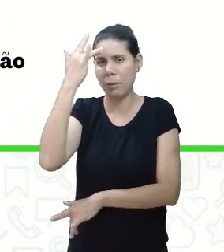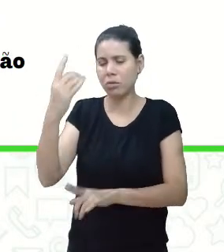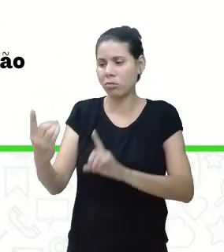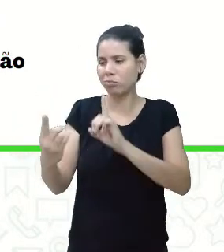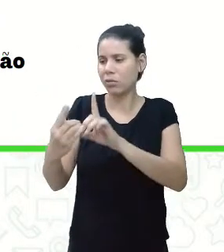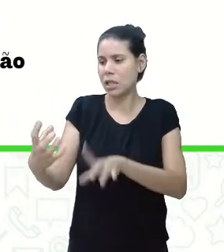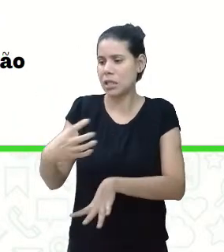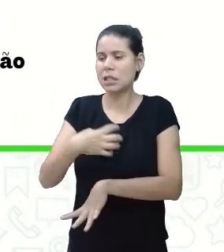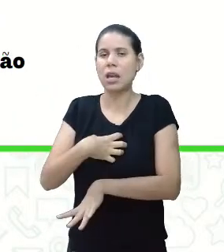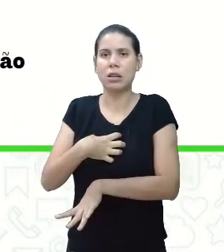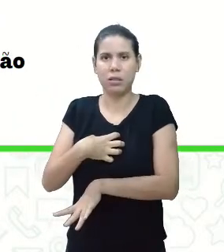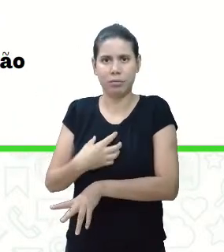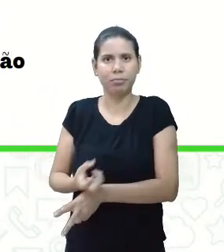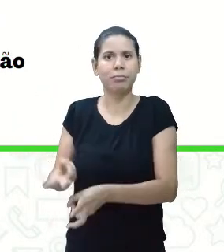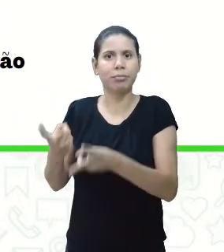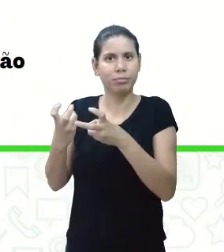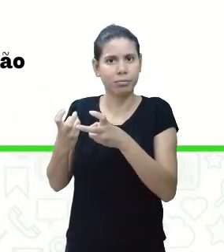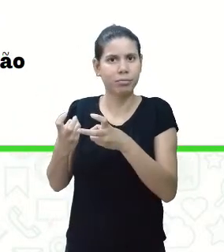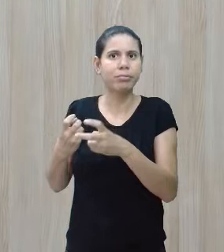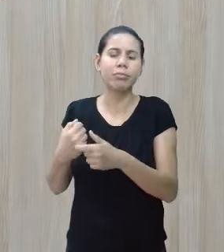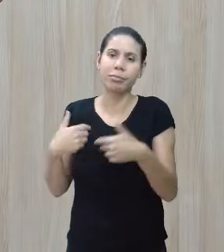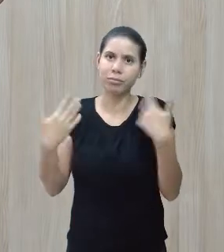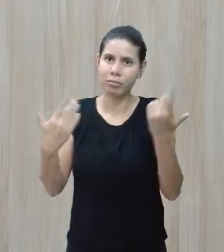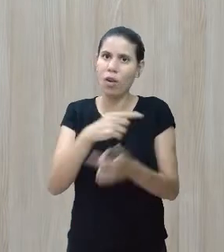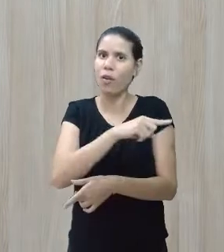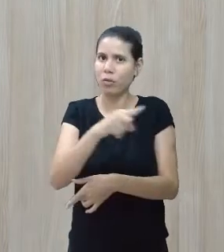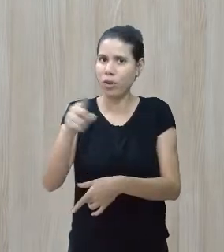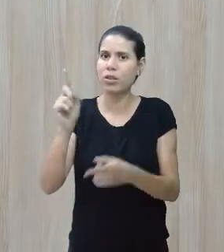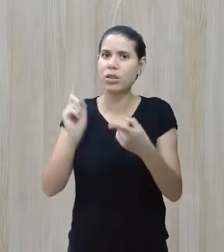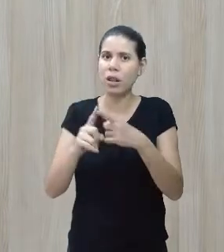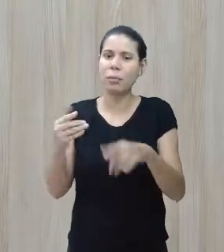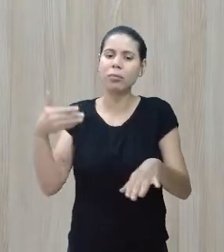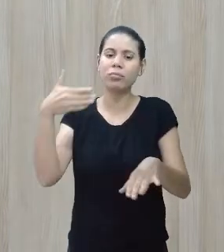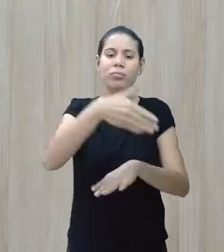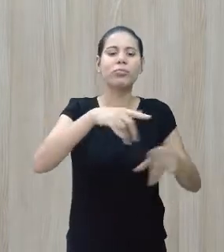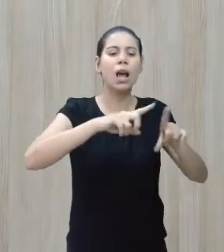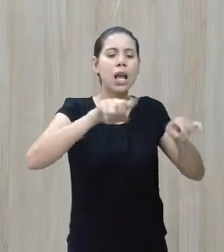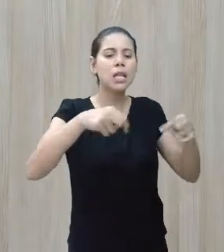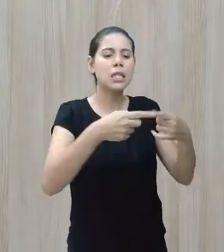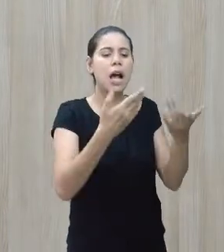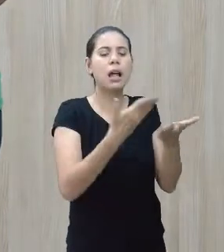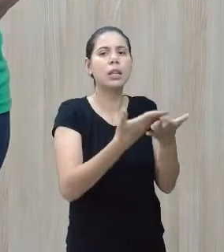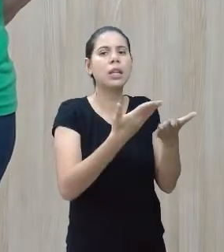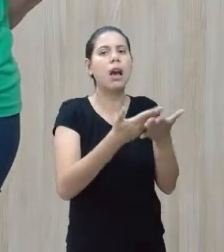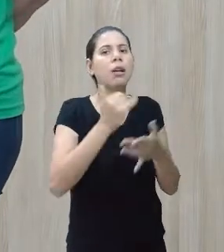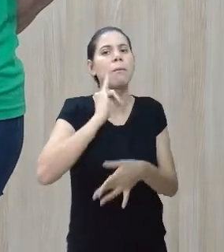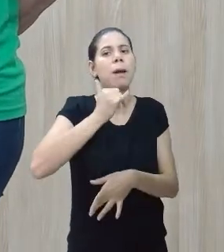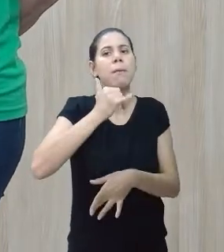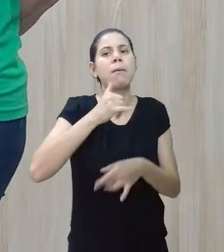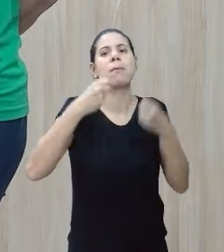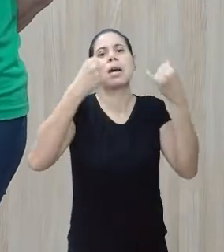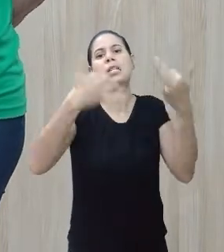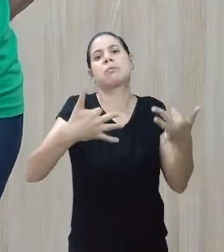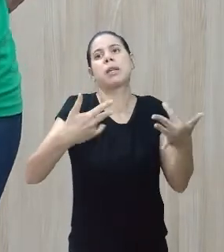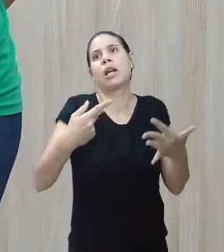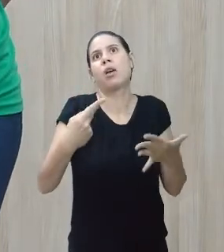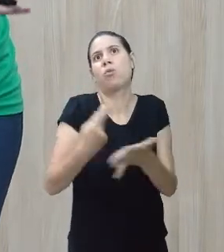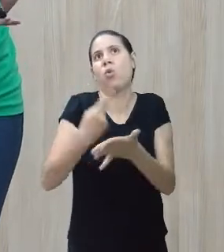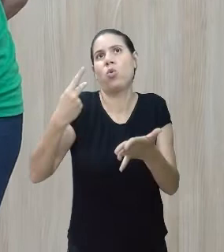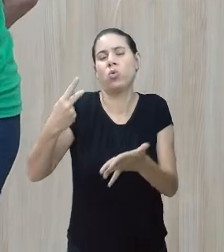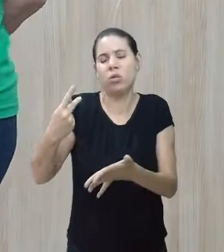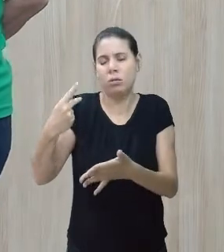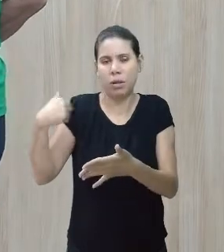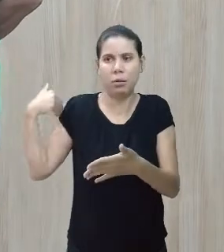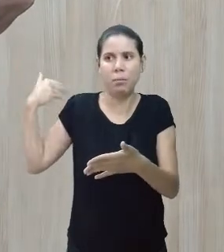parte dos leitores. Quantas e quantas vezes vocês não chegam em sala de aula narrando o que aconteceu com vocês no percurso